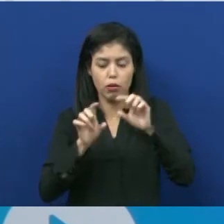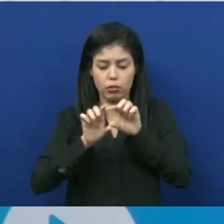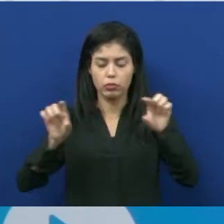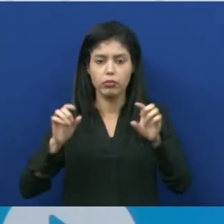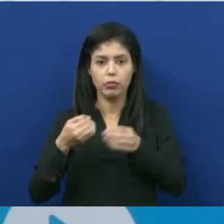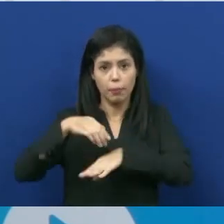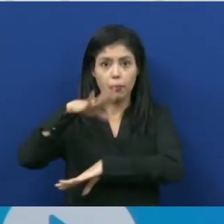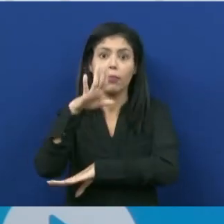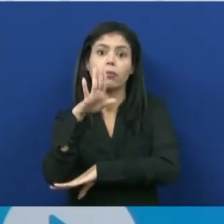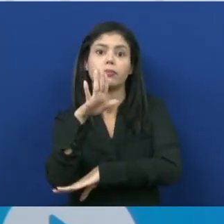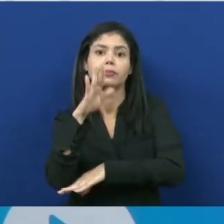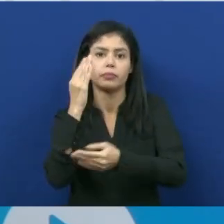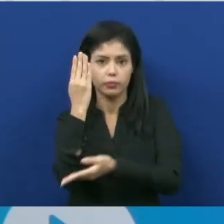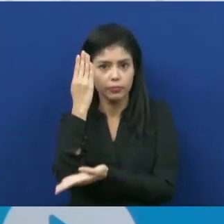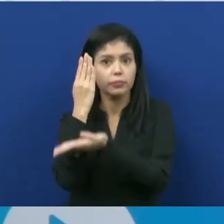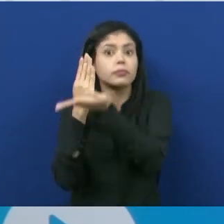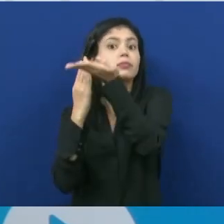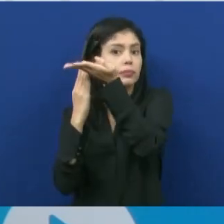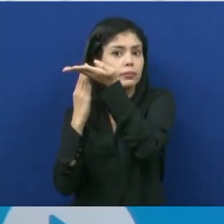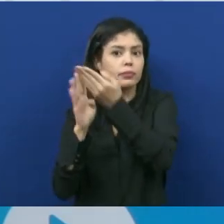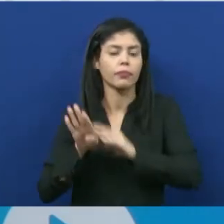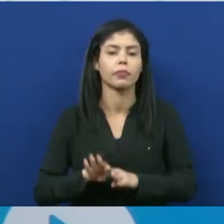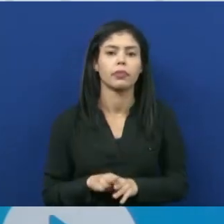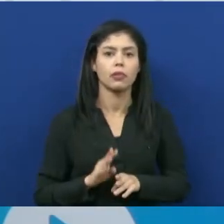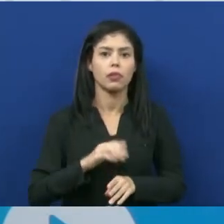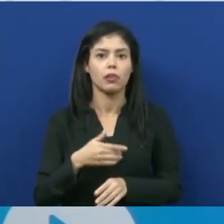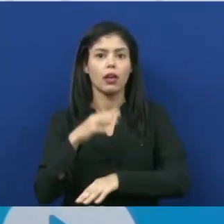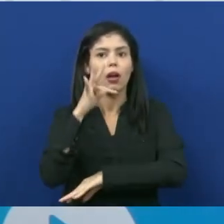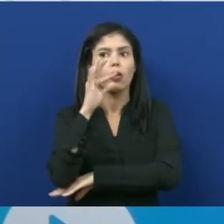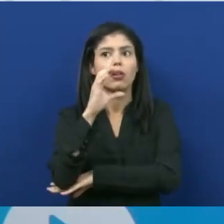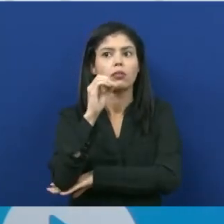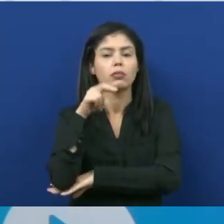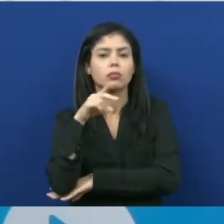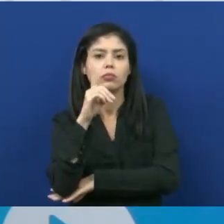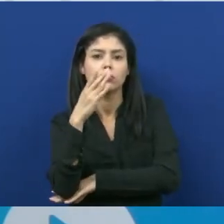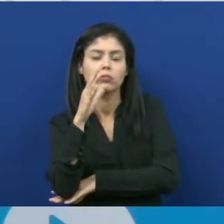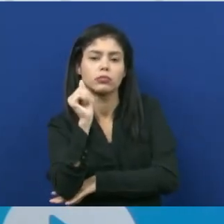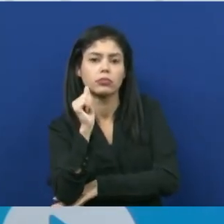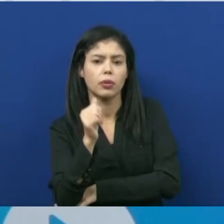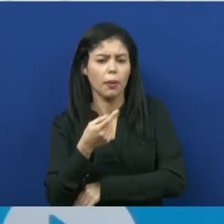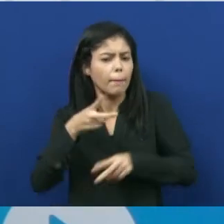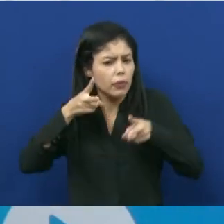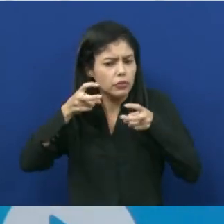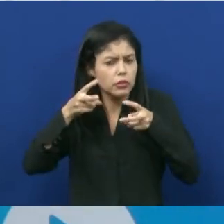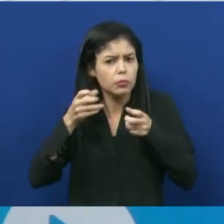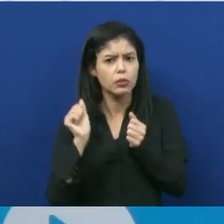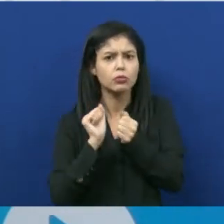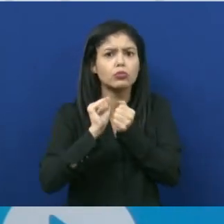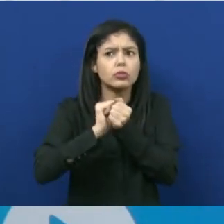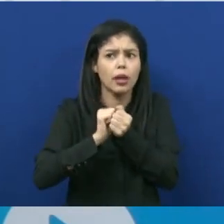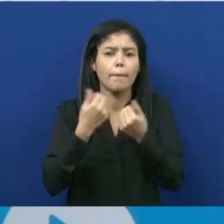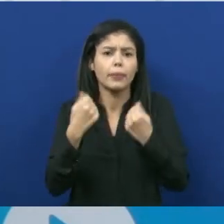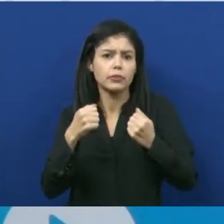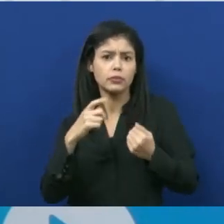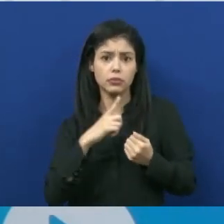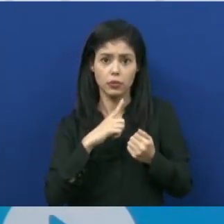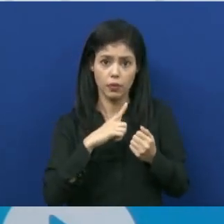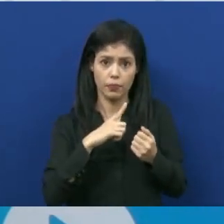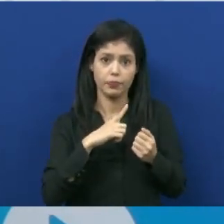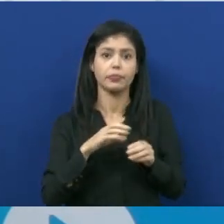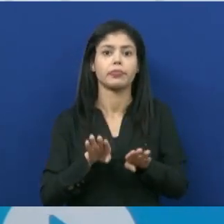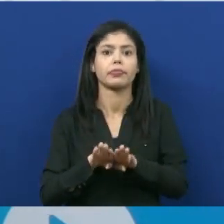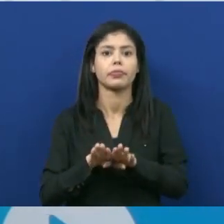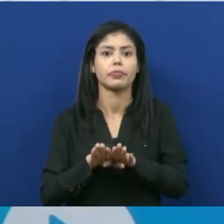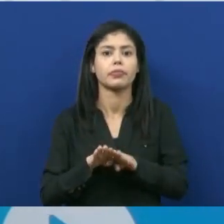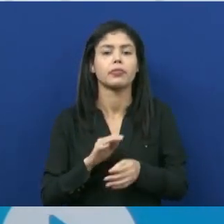temperatura maior. Então, esse é o processo de condução térmica. Note que para que ele aconteça, é necessário que